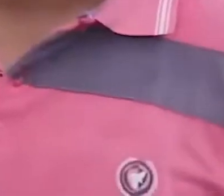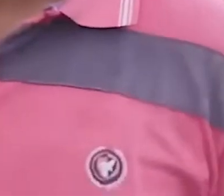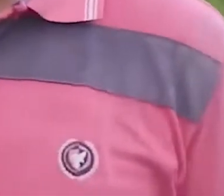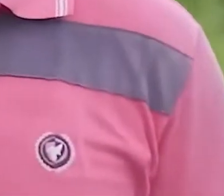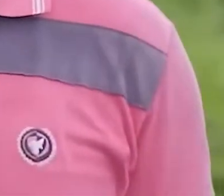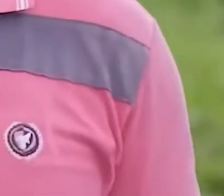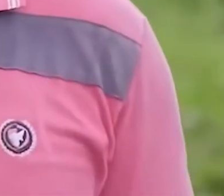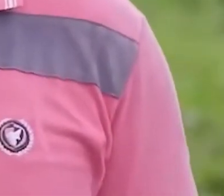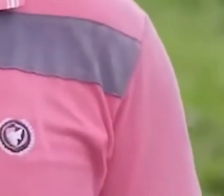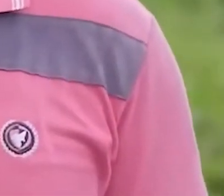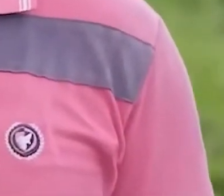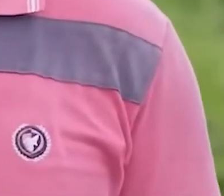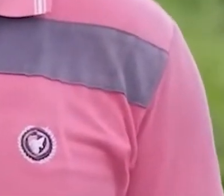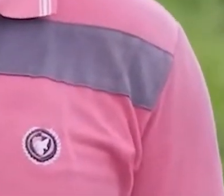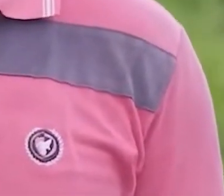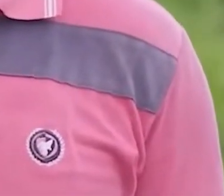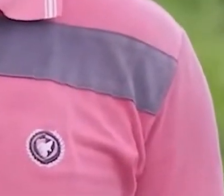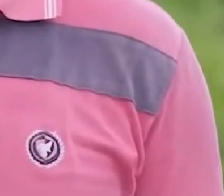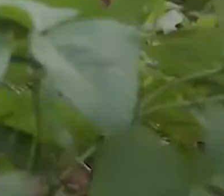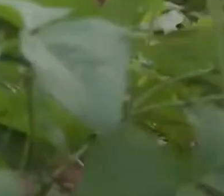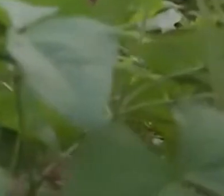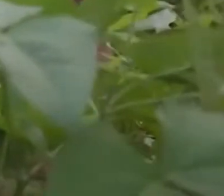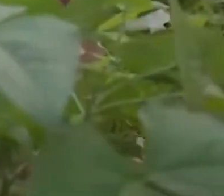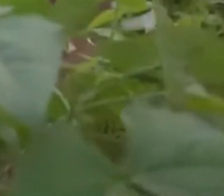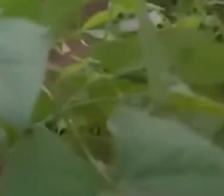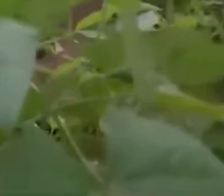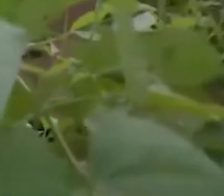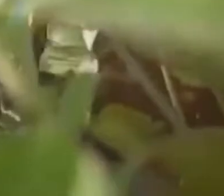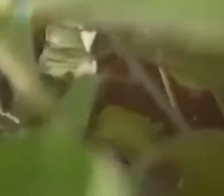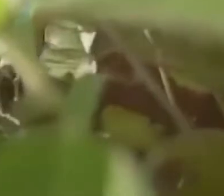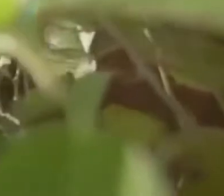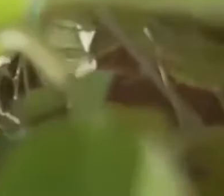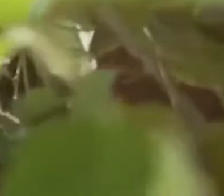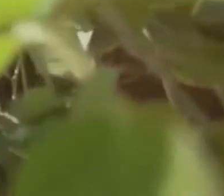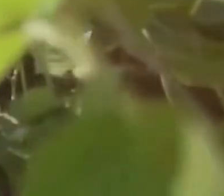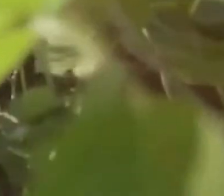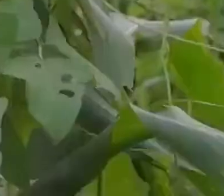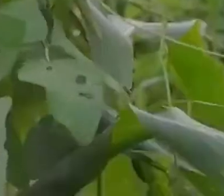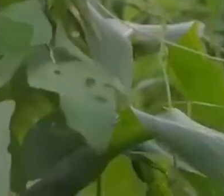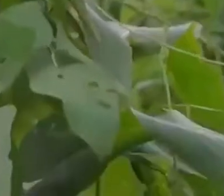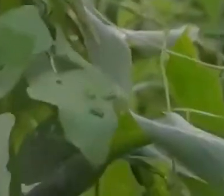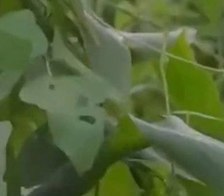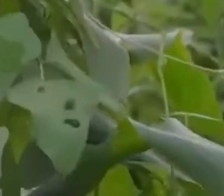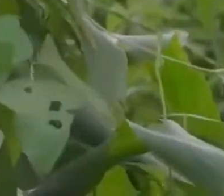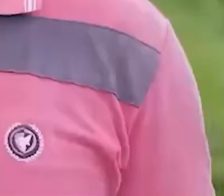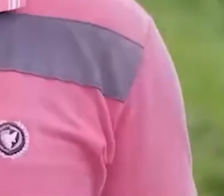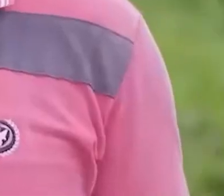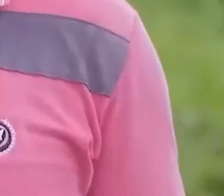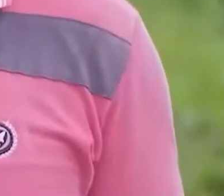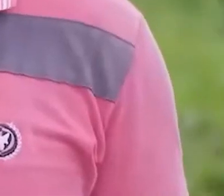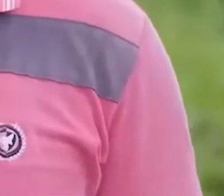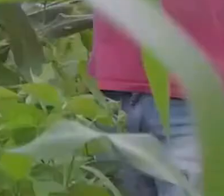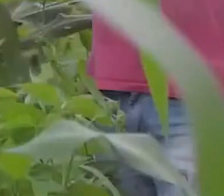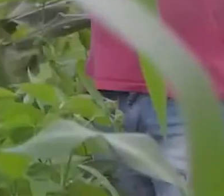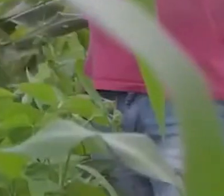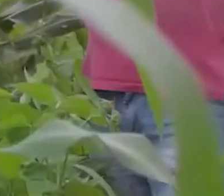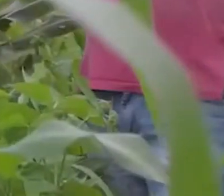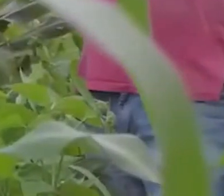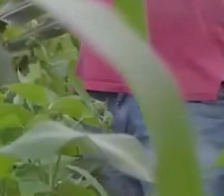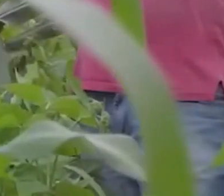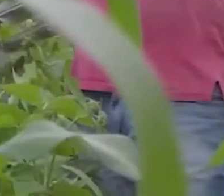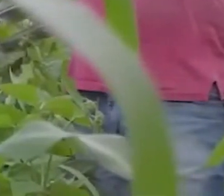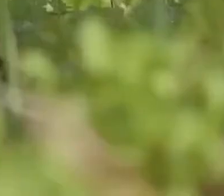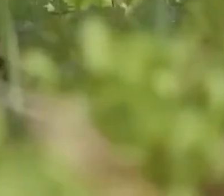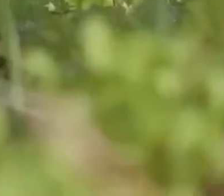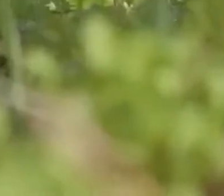A safra aqui vem auxiliando nós aqui através de transporte, para a gente levar nossos produtos para a feira. A gente recebe a semente, dá todo